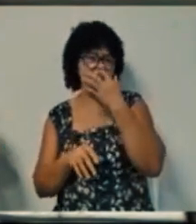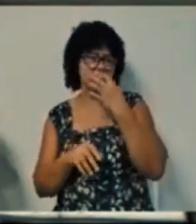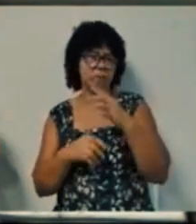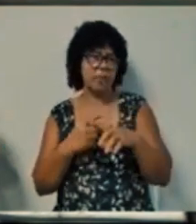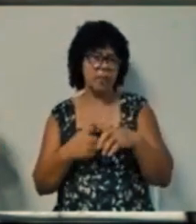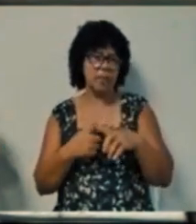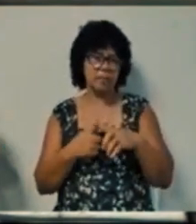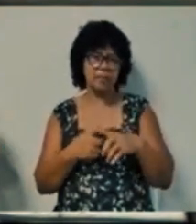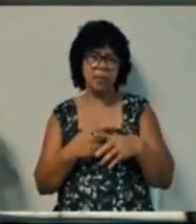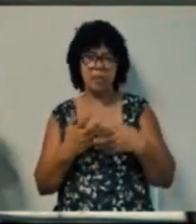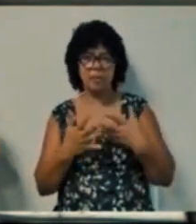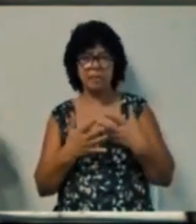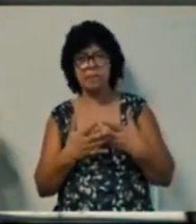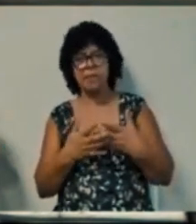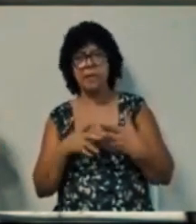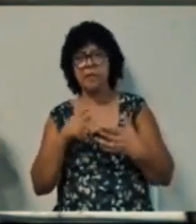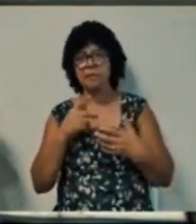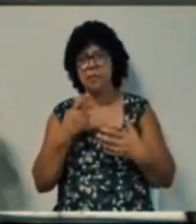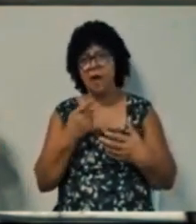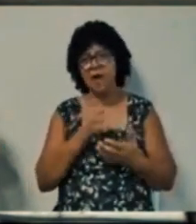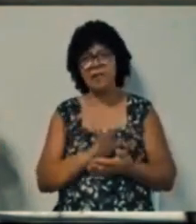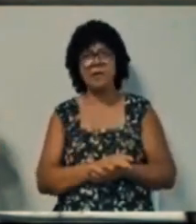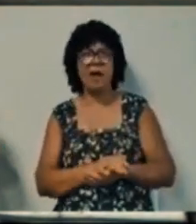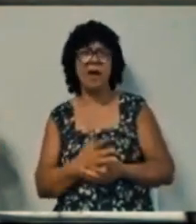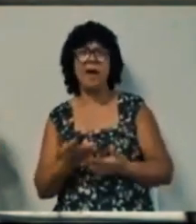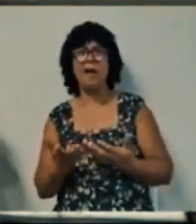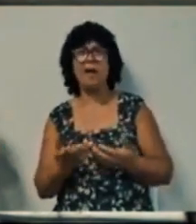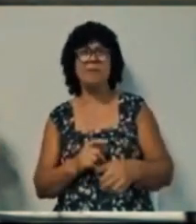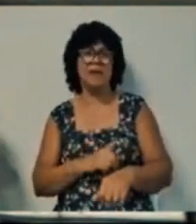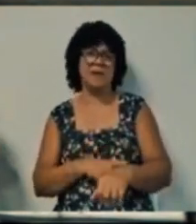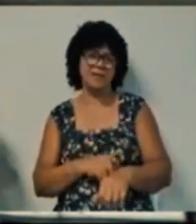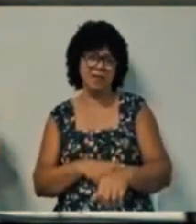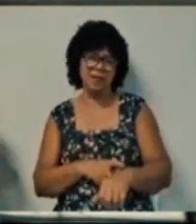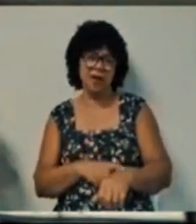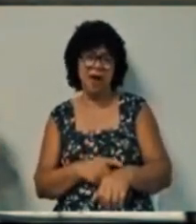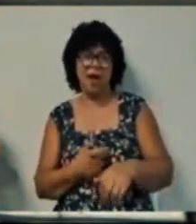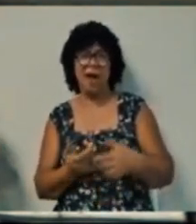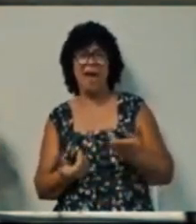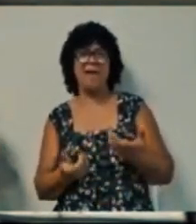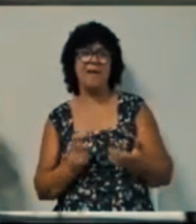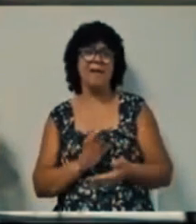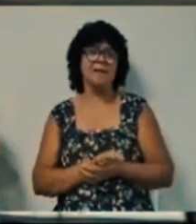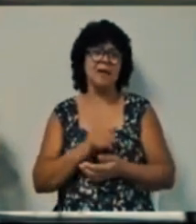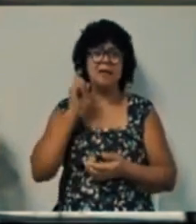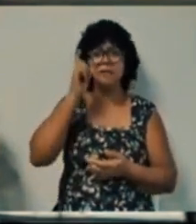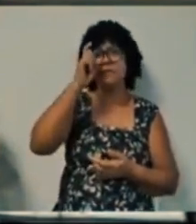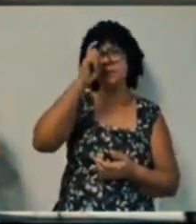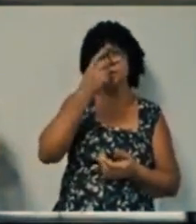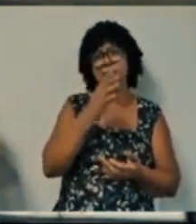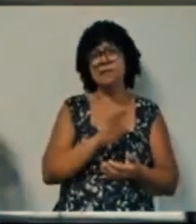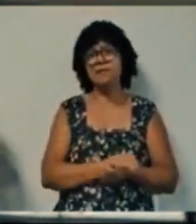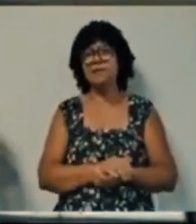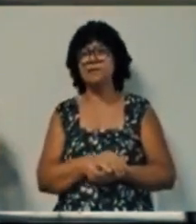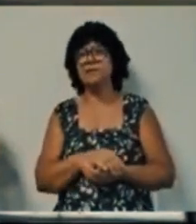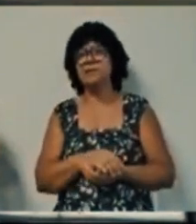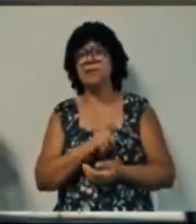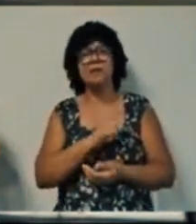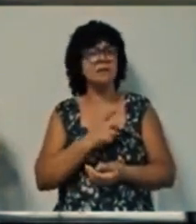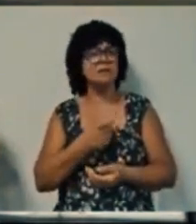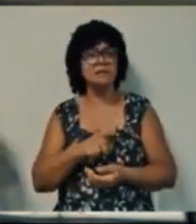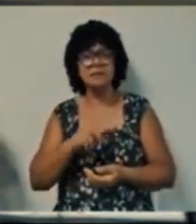muitos empecilhos e dizer: poxa, mas esse horário, dentro dessa cultura, quem é que vai vir aqui ouvir? Quem é que vai